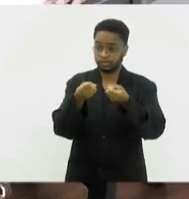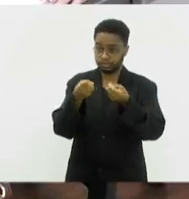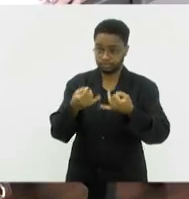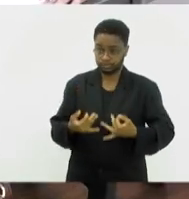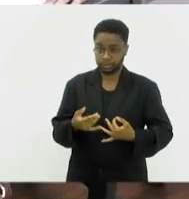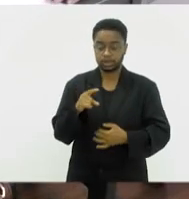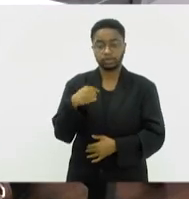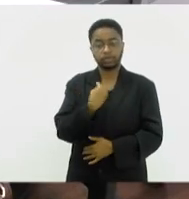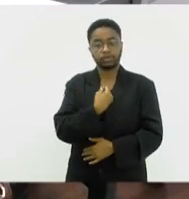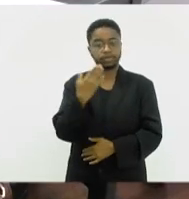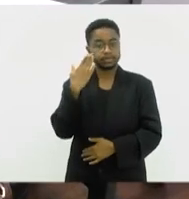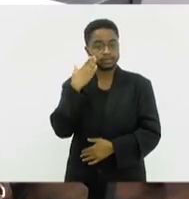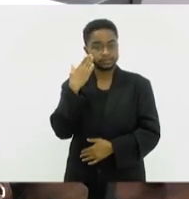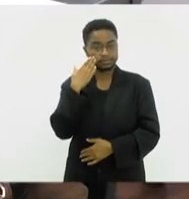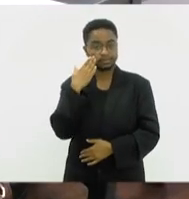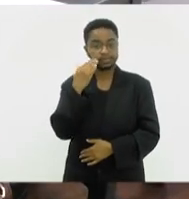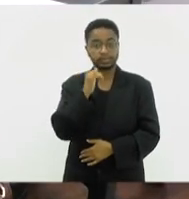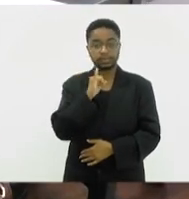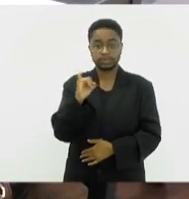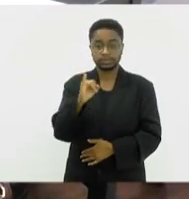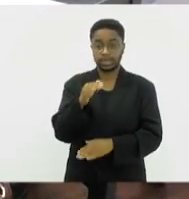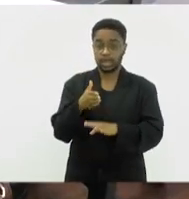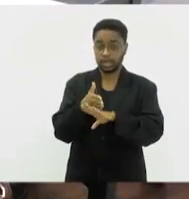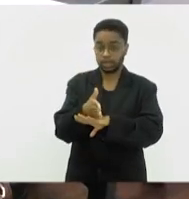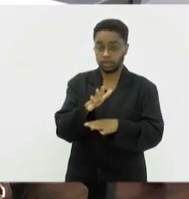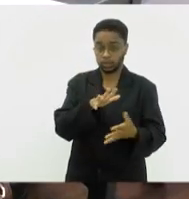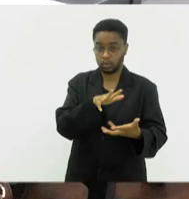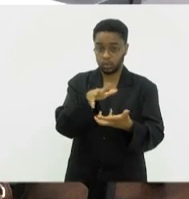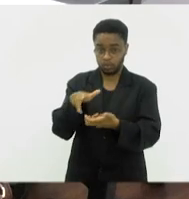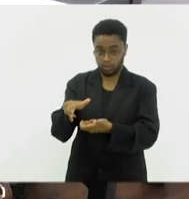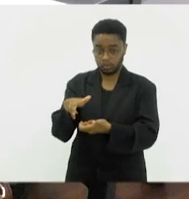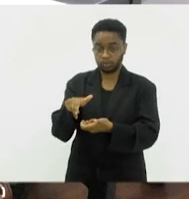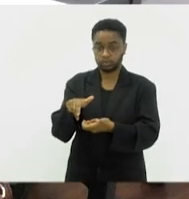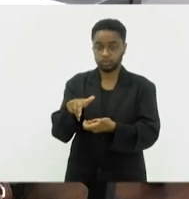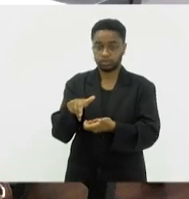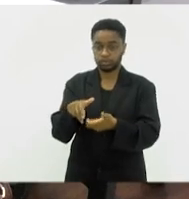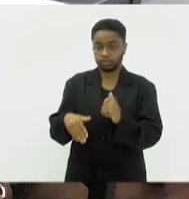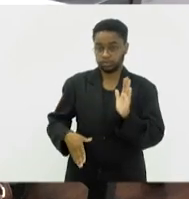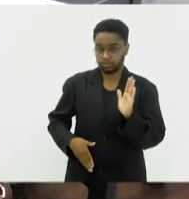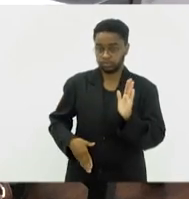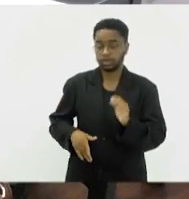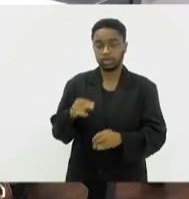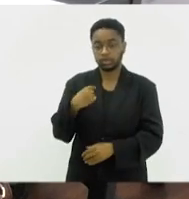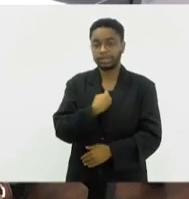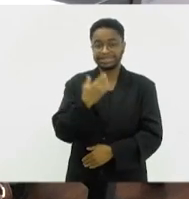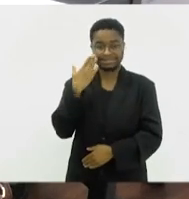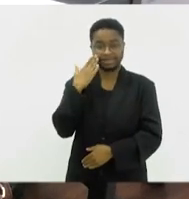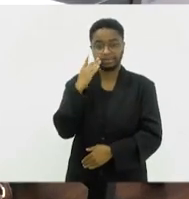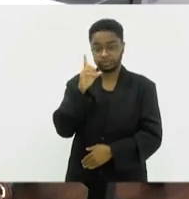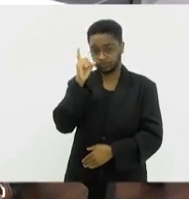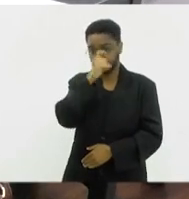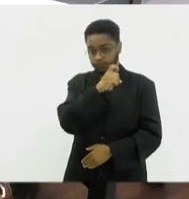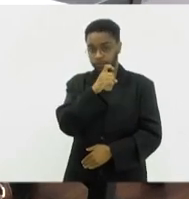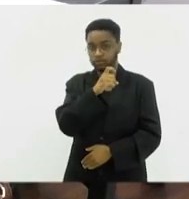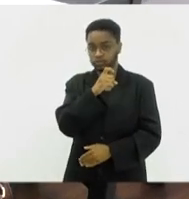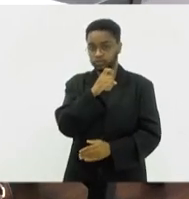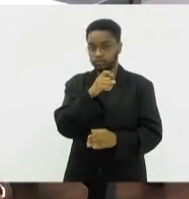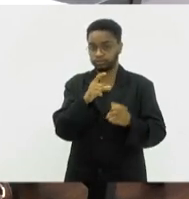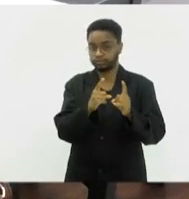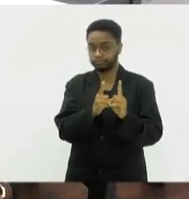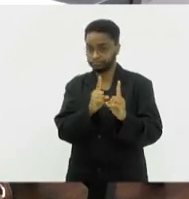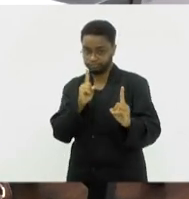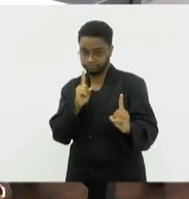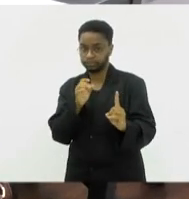sabe que quando entra nesse mundo, entre aspas, a gente sabe de casos que é muito difícil sair. Sim. Não é? E